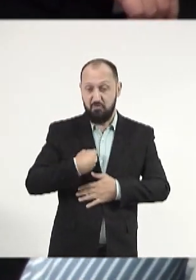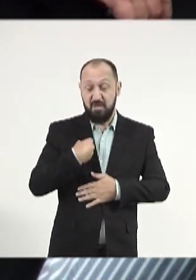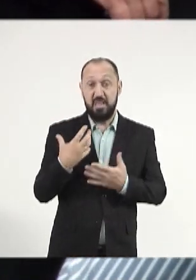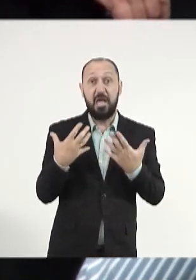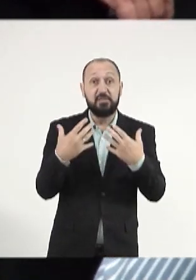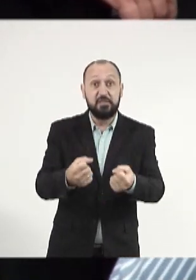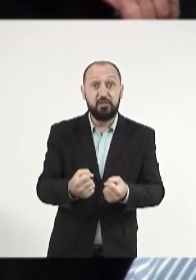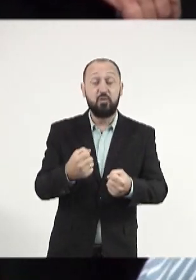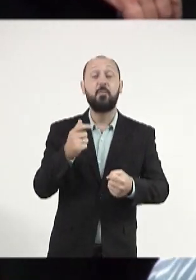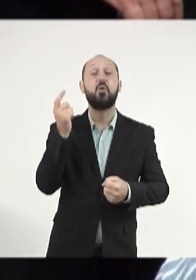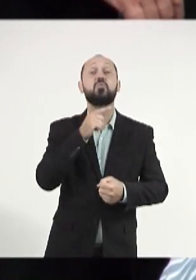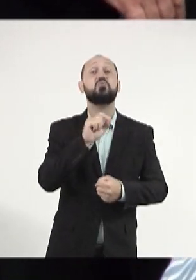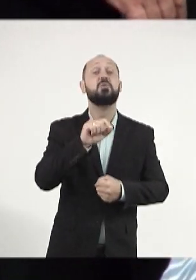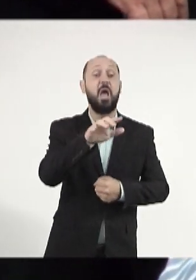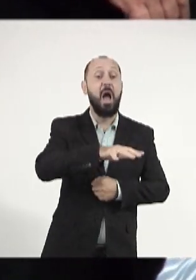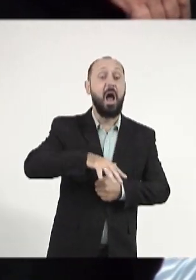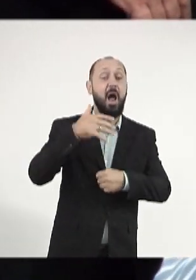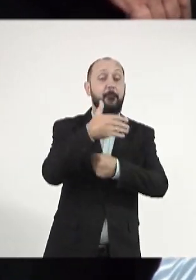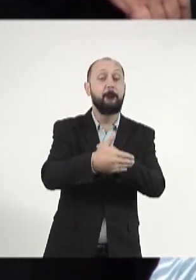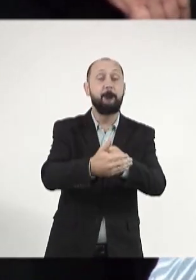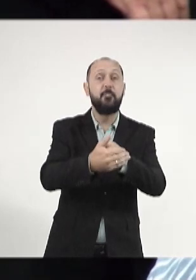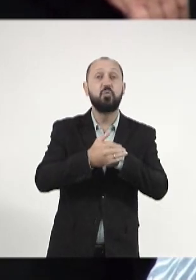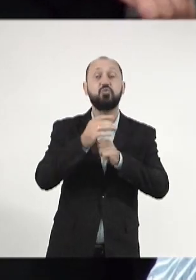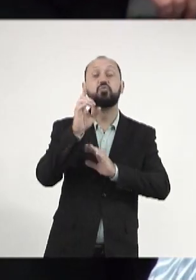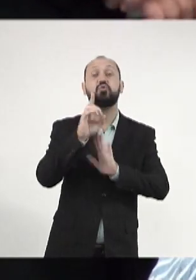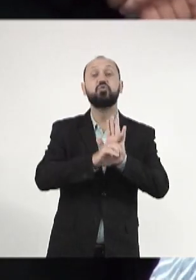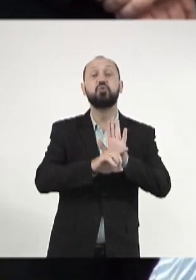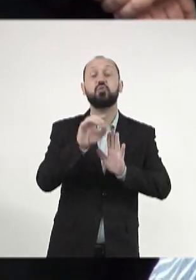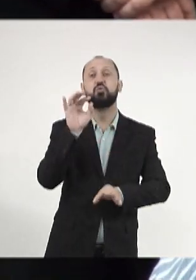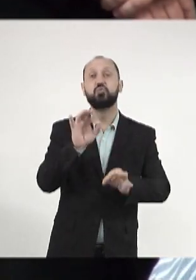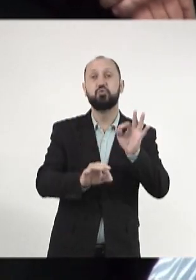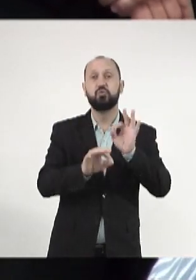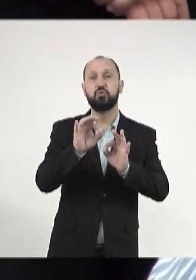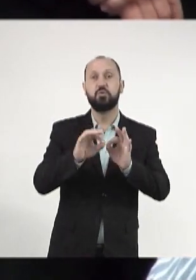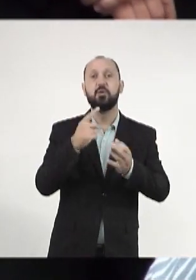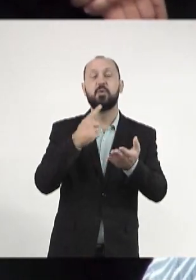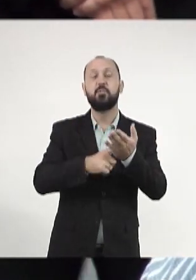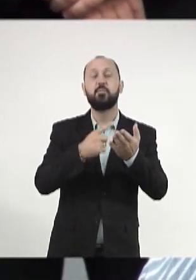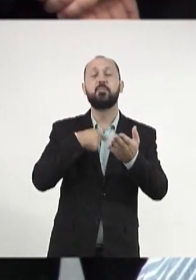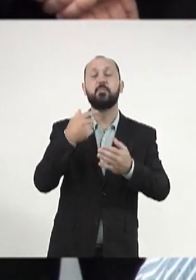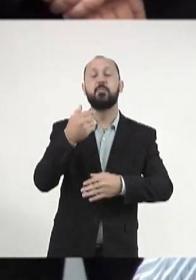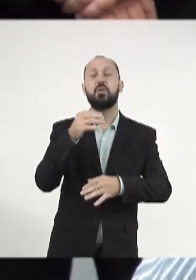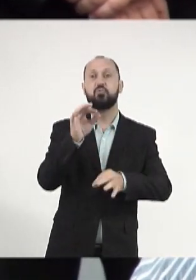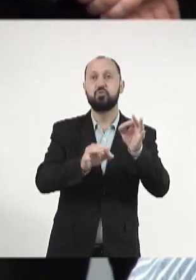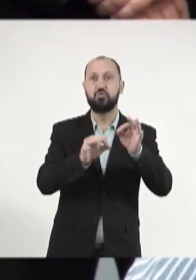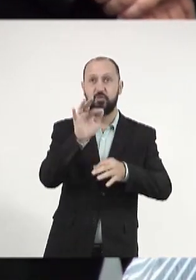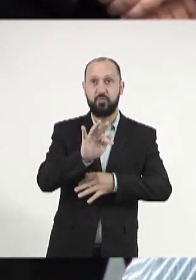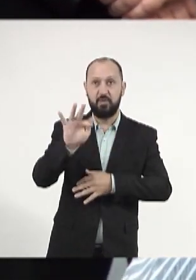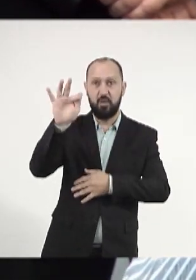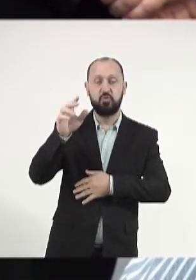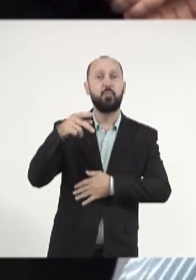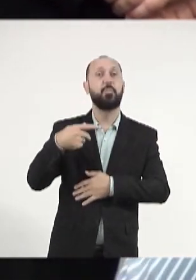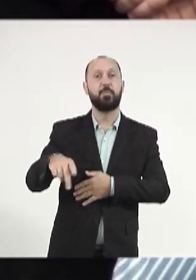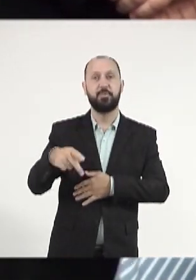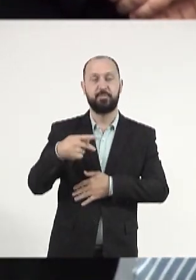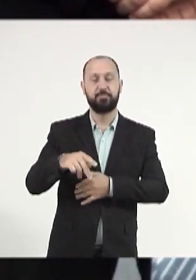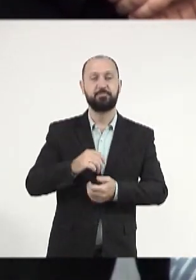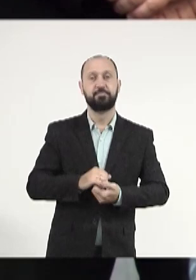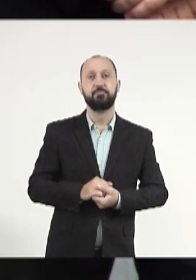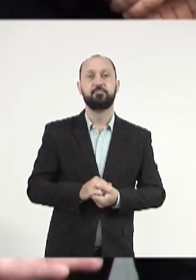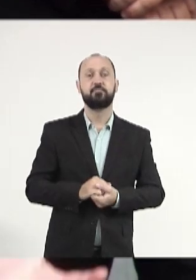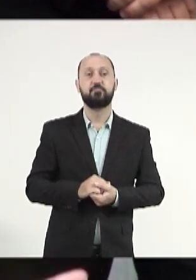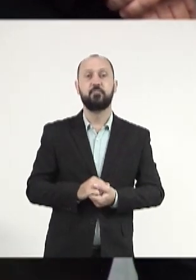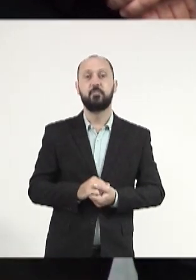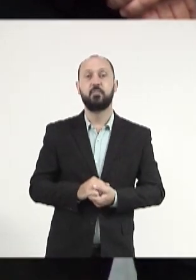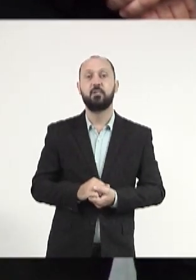para proteger um direito jurídico estipulado pela Justiça Federal de Ponta Porã. Então,